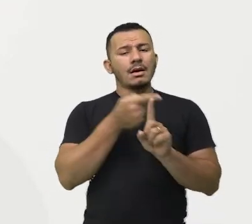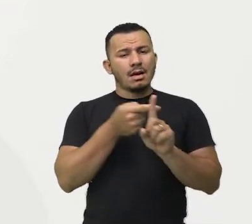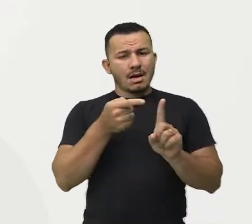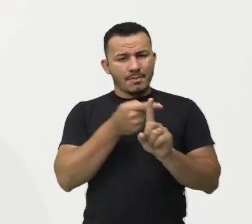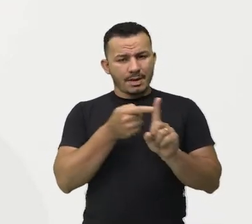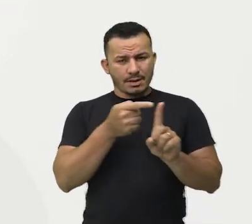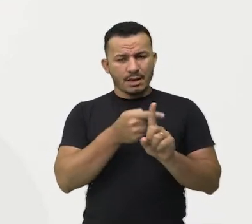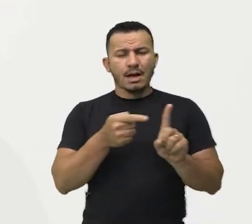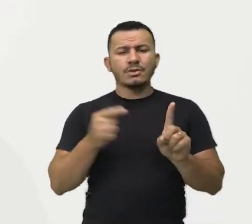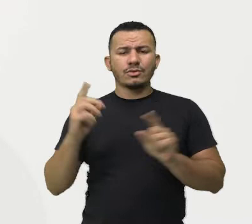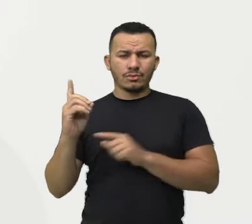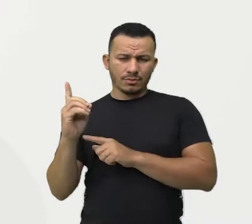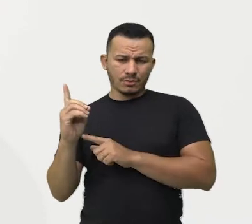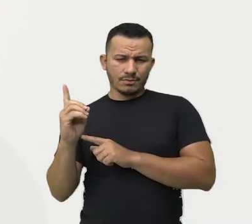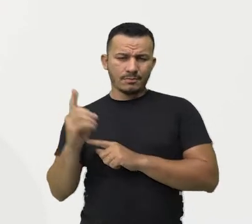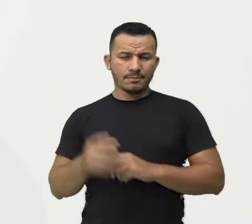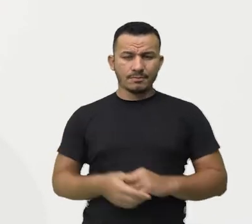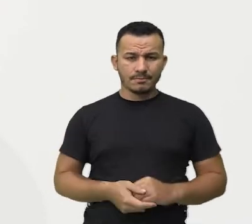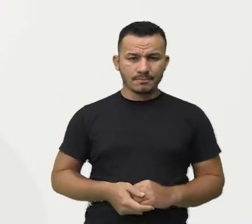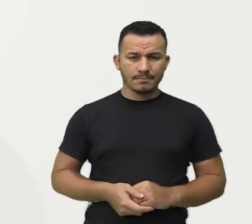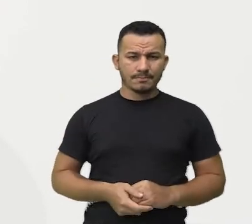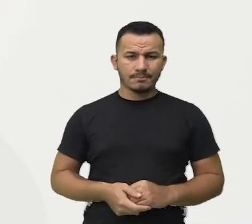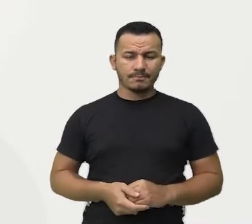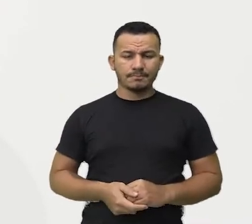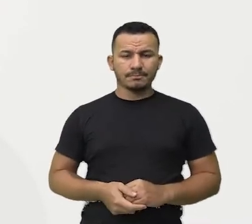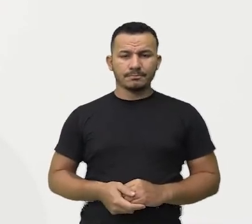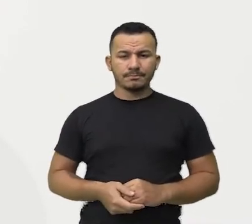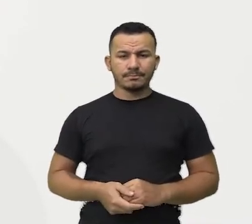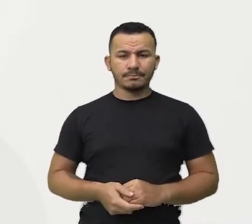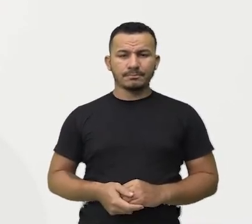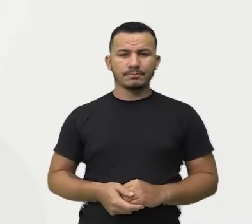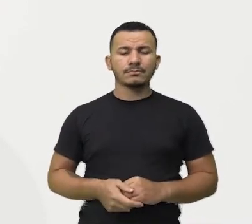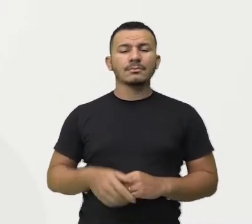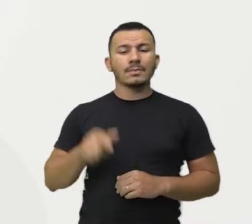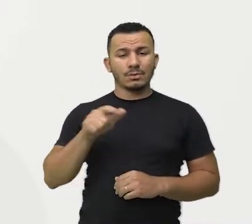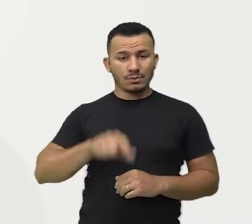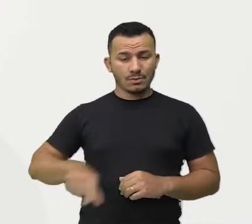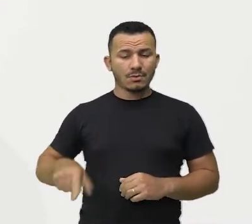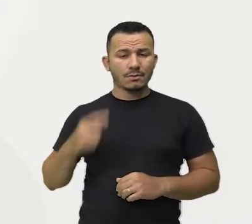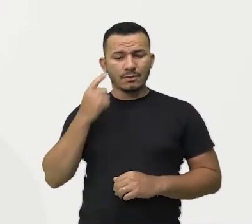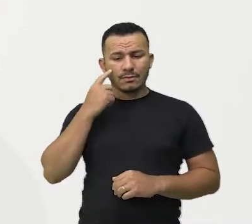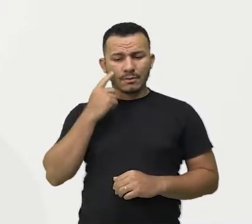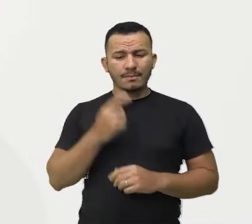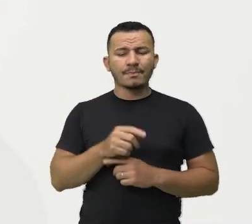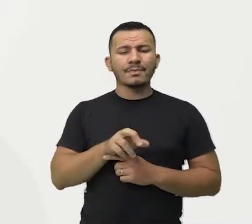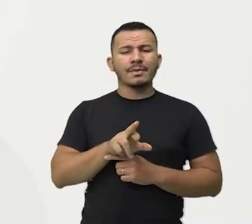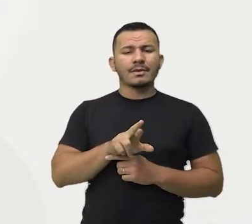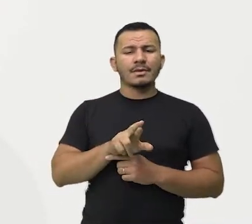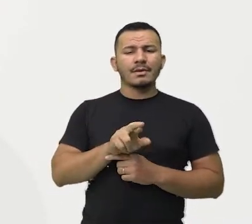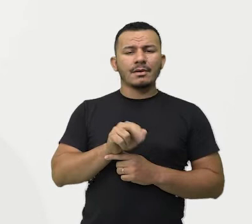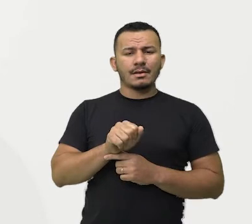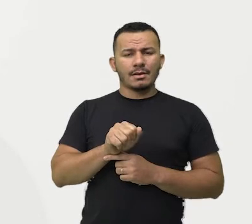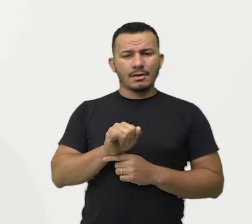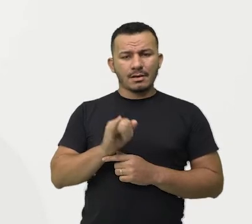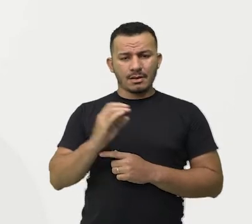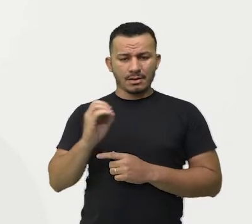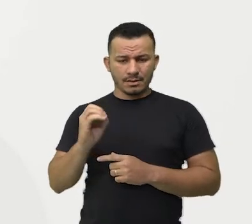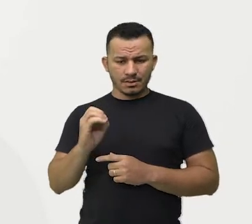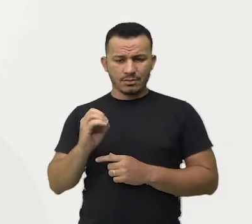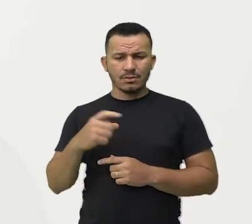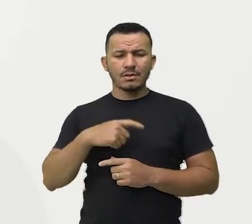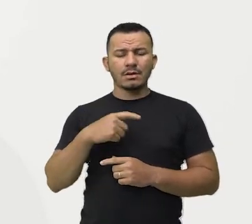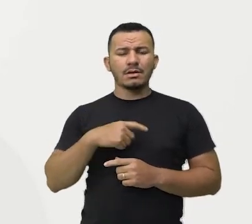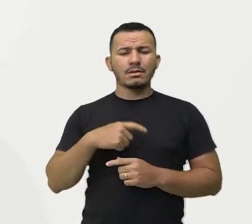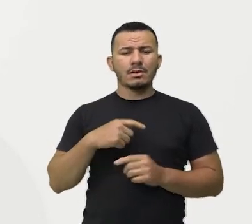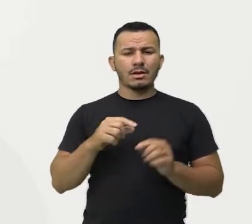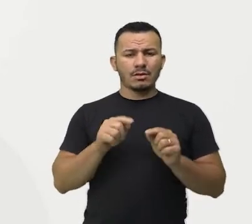então, ele é a metade do diâmetro, beleza? Lembrando, eu só vou sinalizar aqui para você, o raio é essa